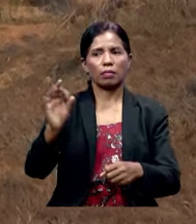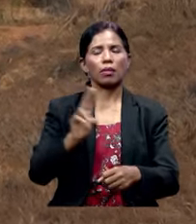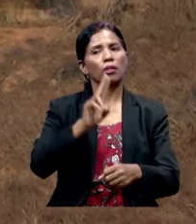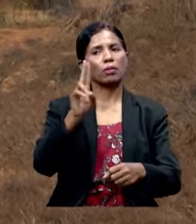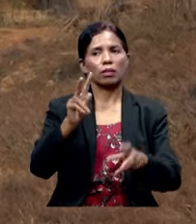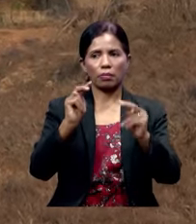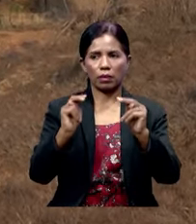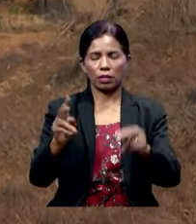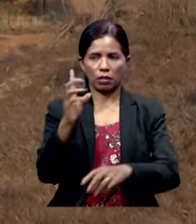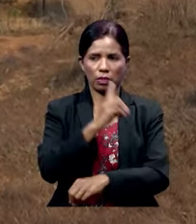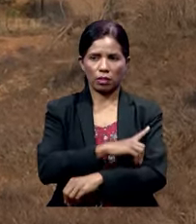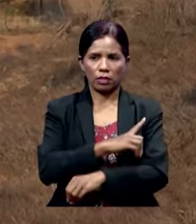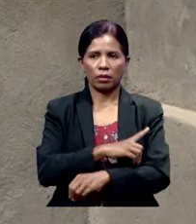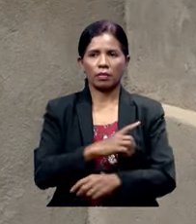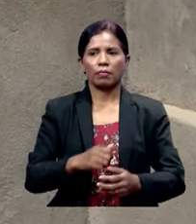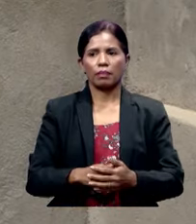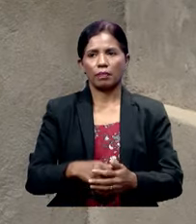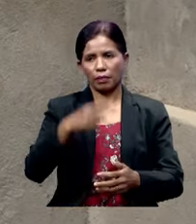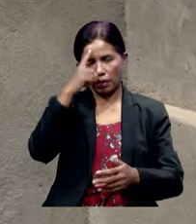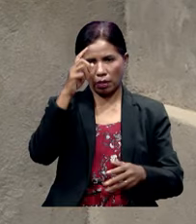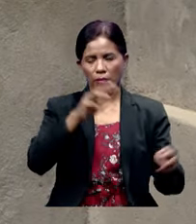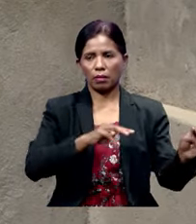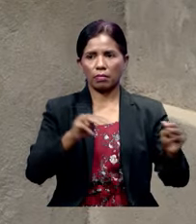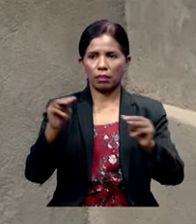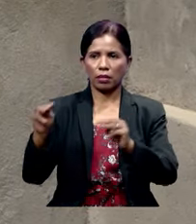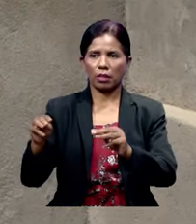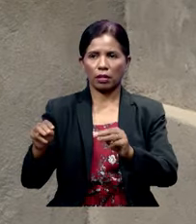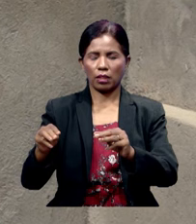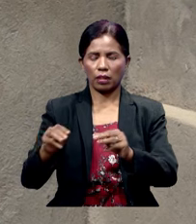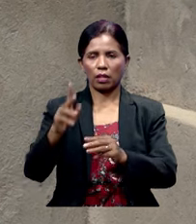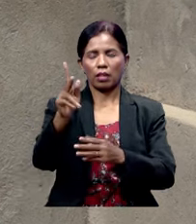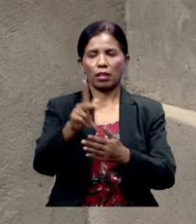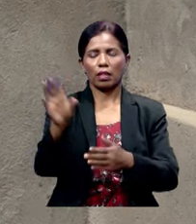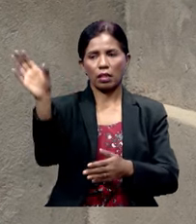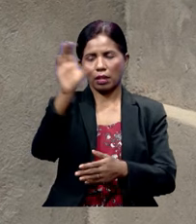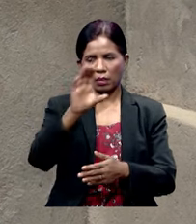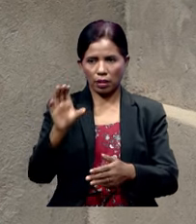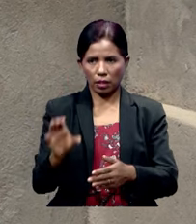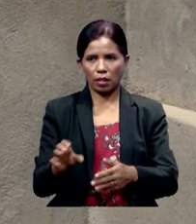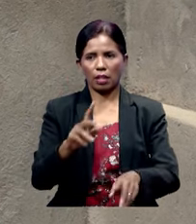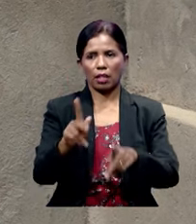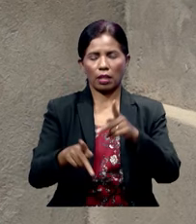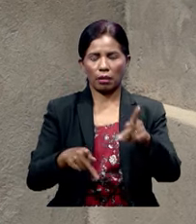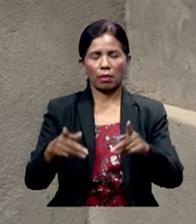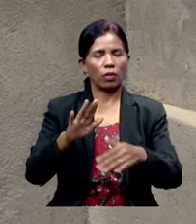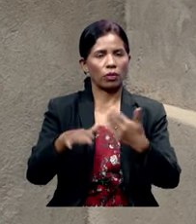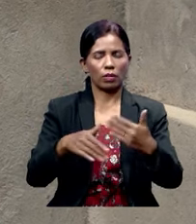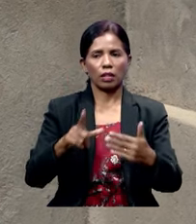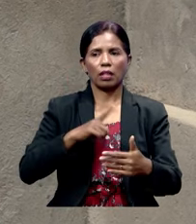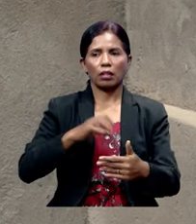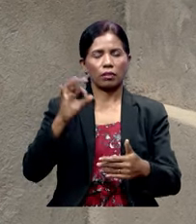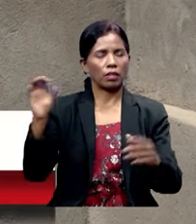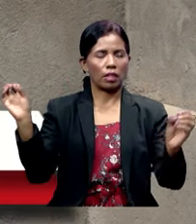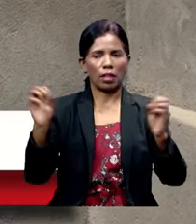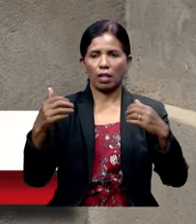ba necessidade lor loronian. Tamba mudança climática agora halo povo maioria ele toho falta